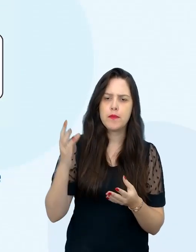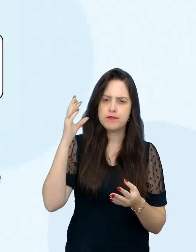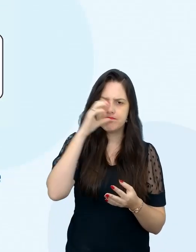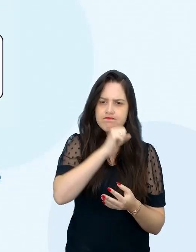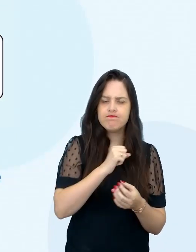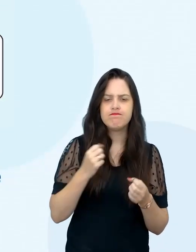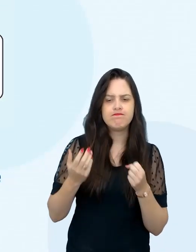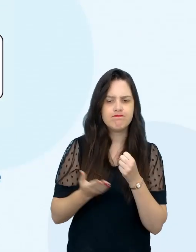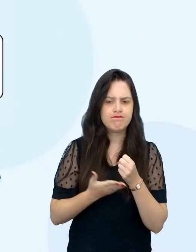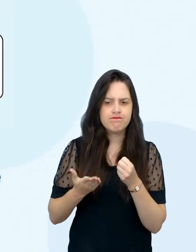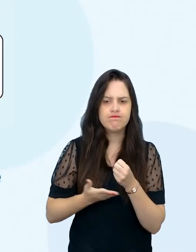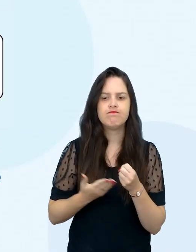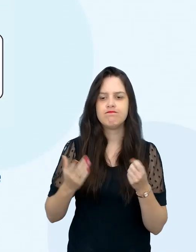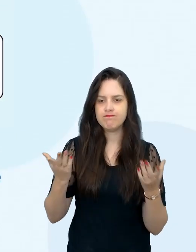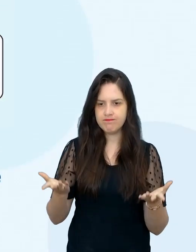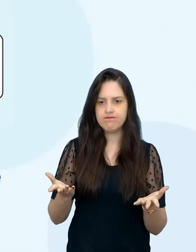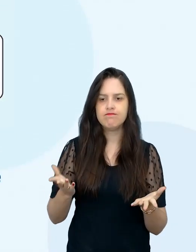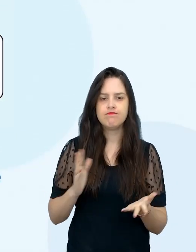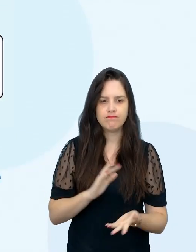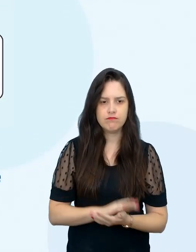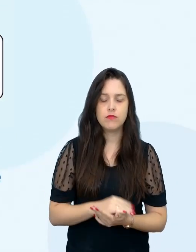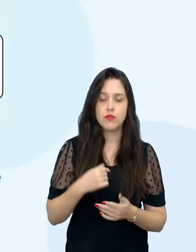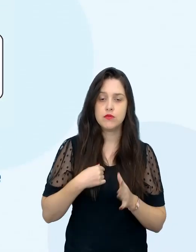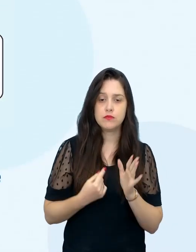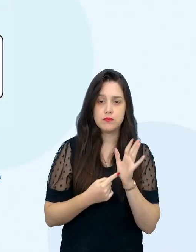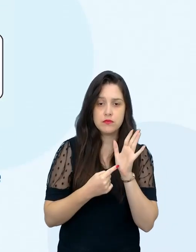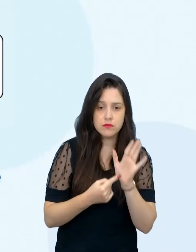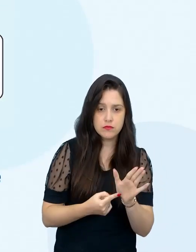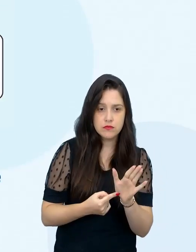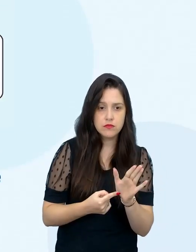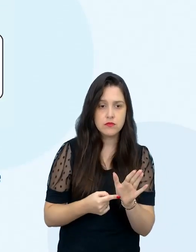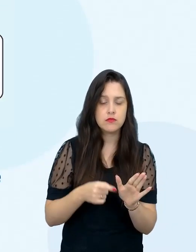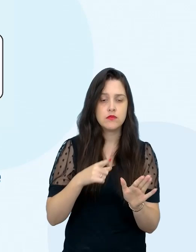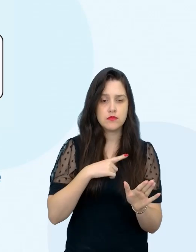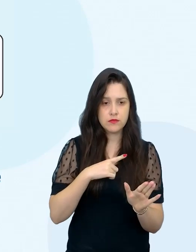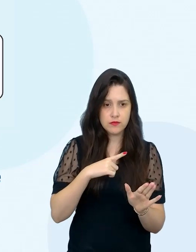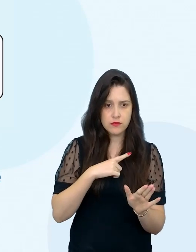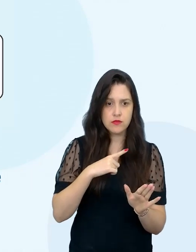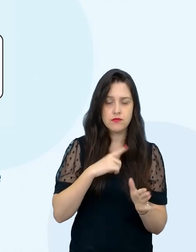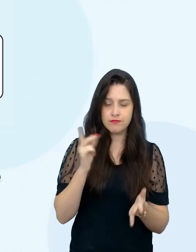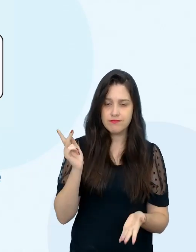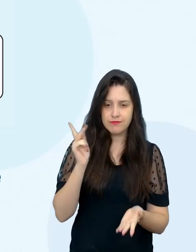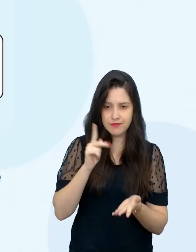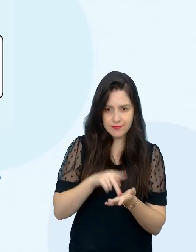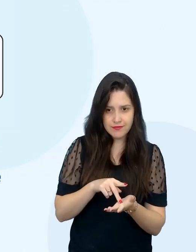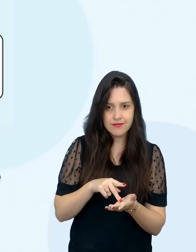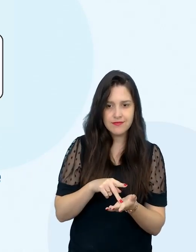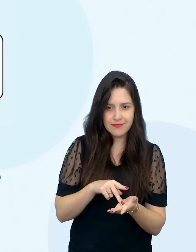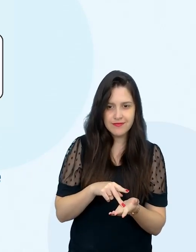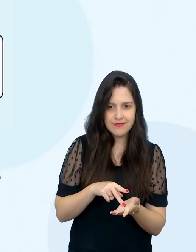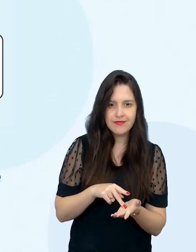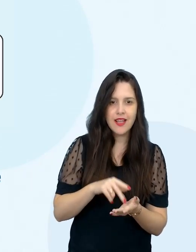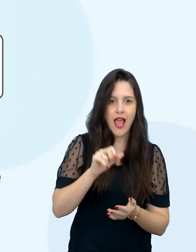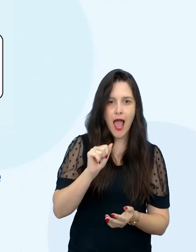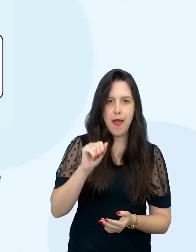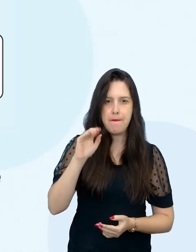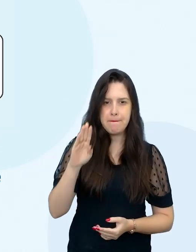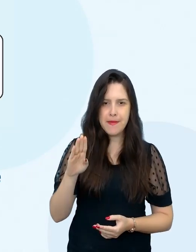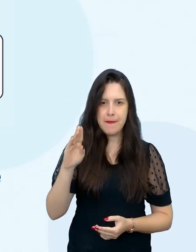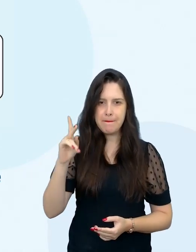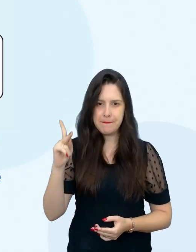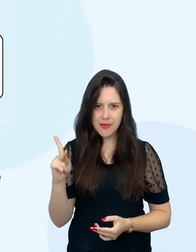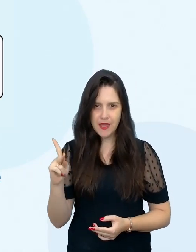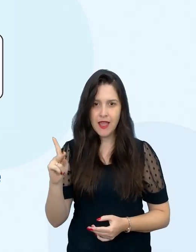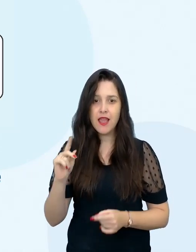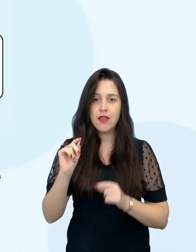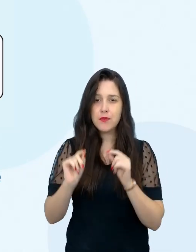aqui. Aqui a gente consegue resumir aí, bem resumidamente, na verdade, né, o que é aí a ABP. Então, a ABP,